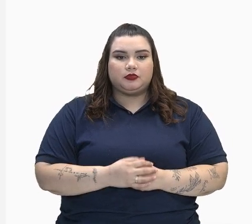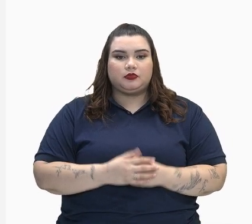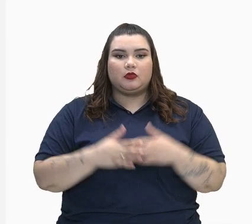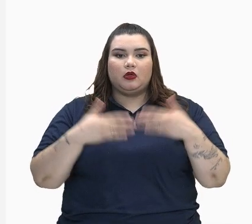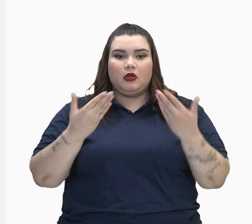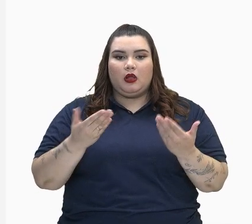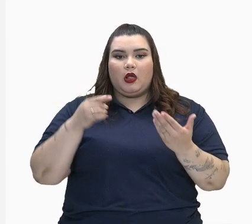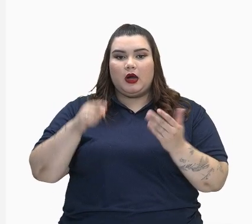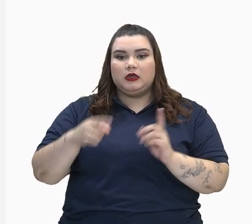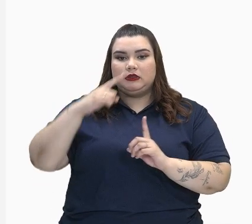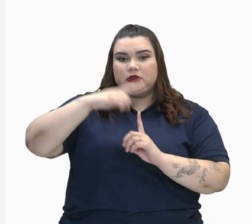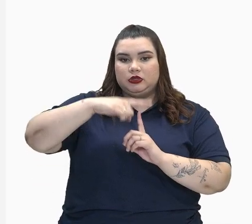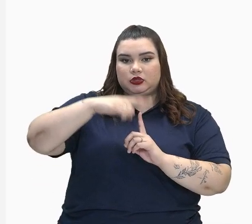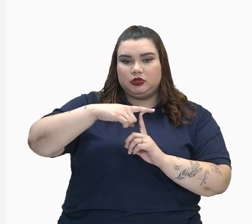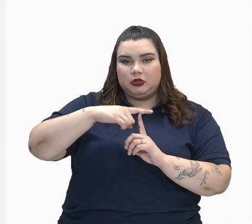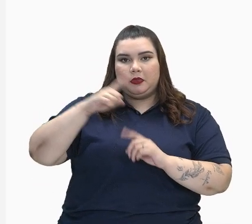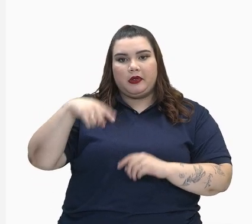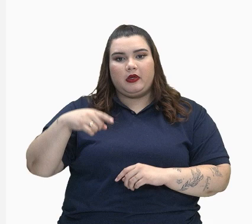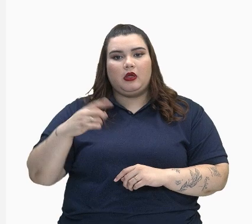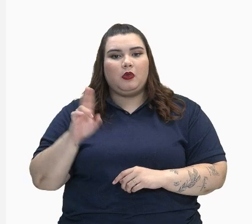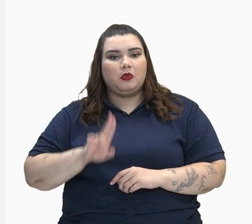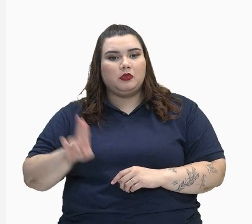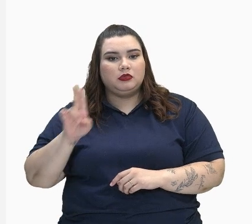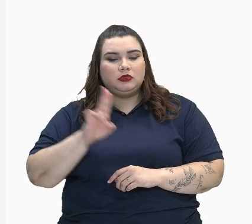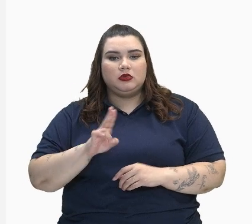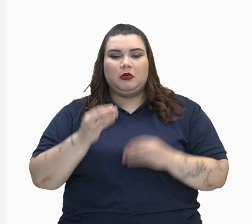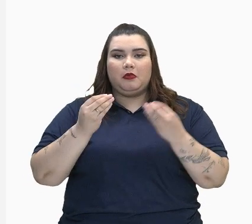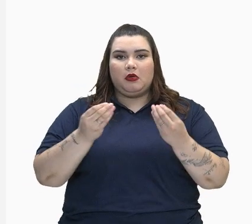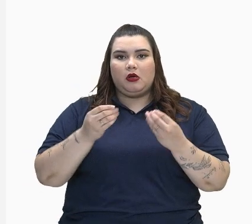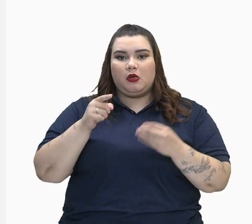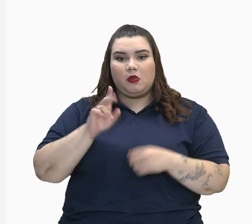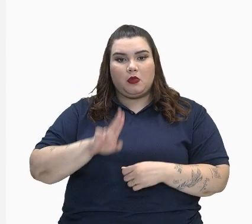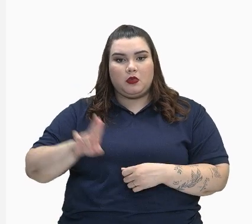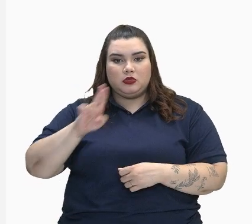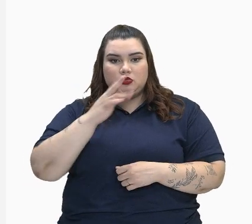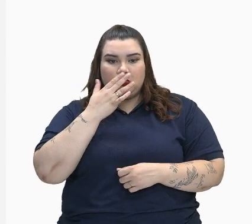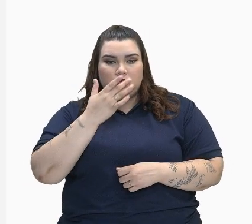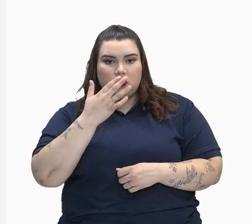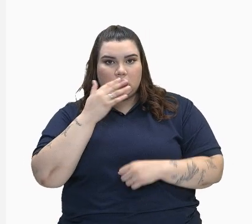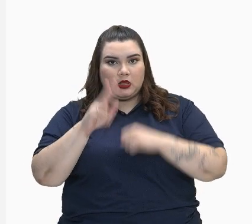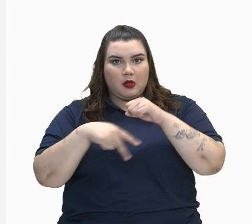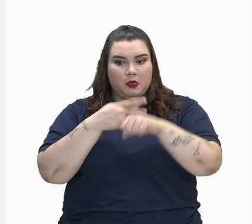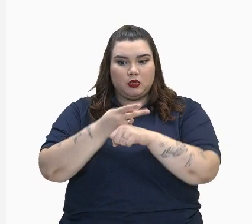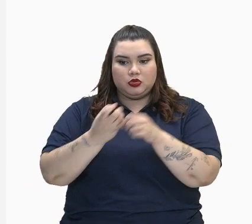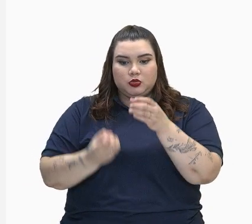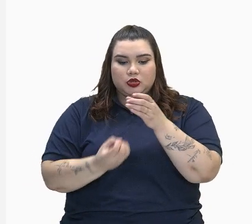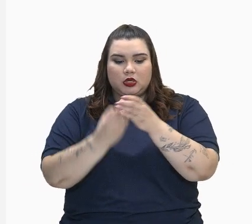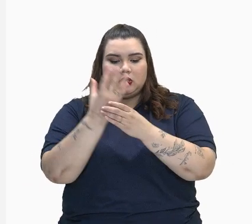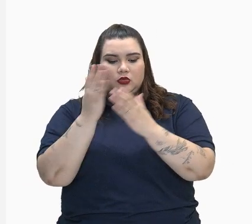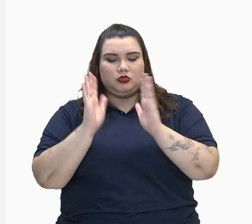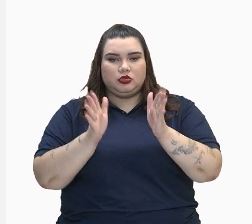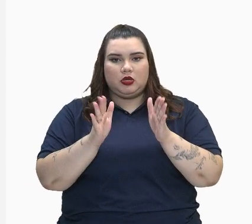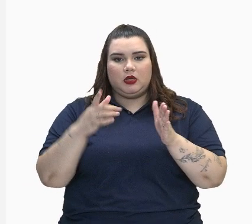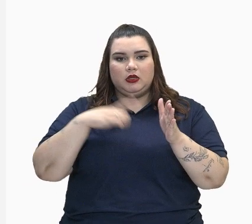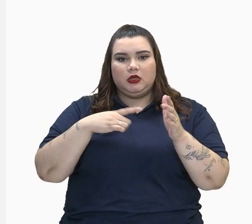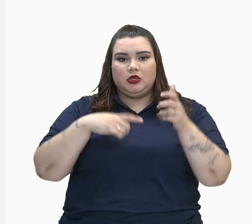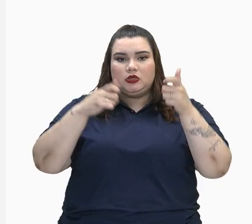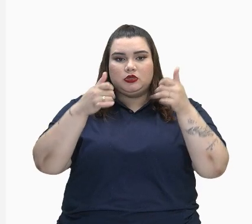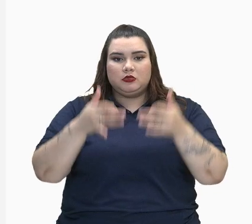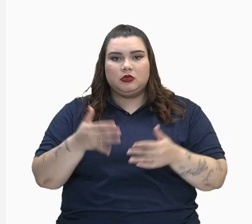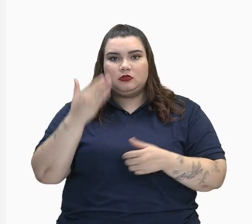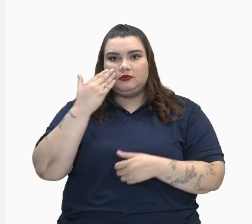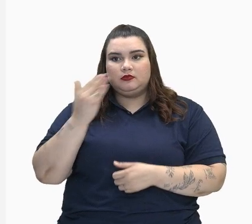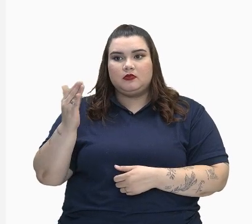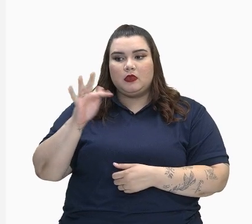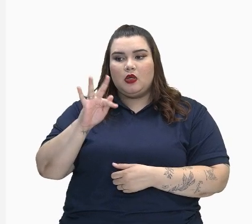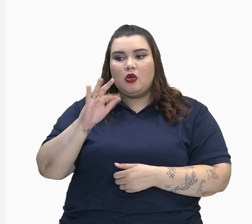essa forma que é utilizada para utilizar as cores, depois que eu crio a forma, eu tenho essa definição de forma.